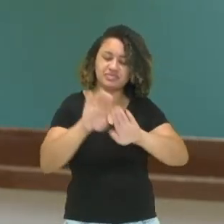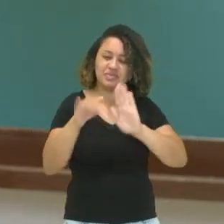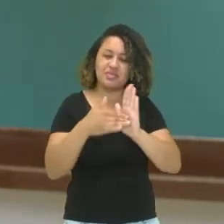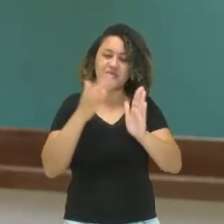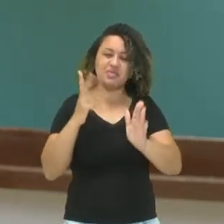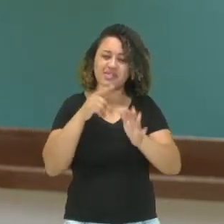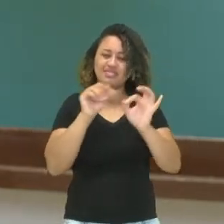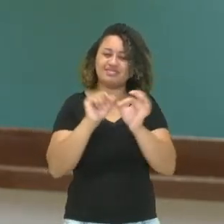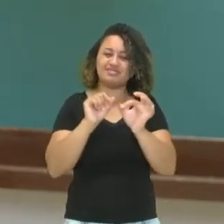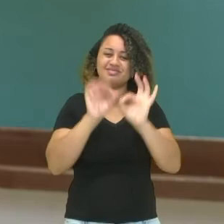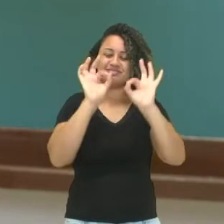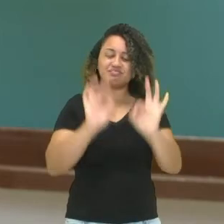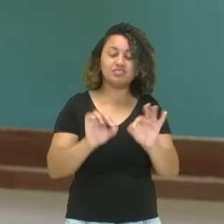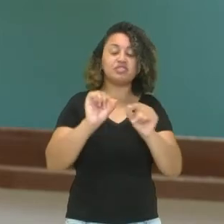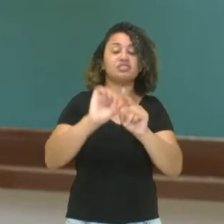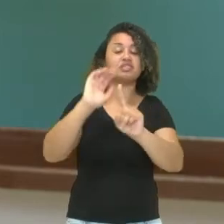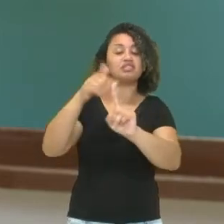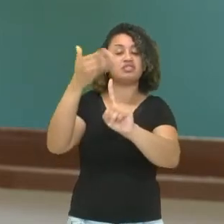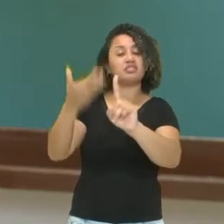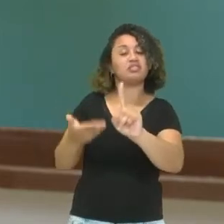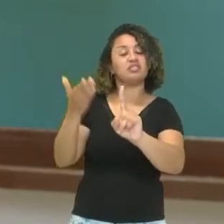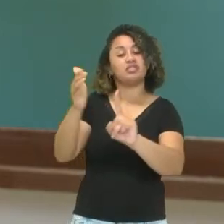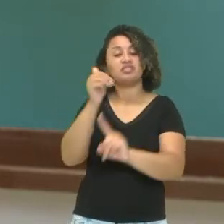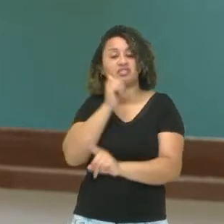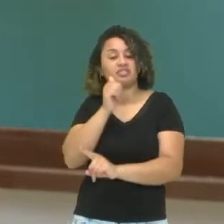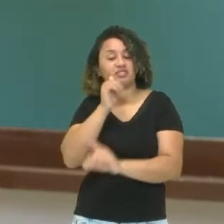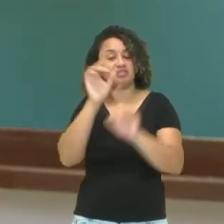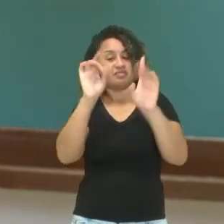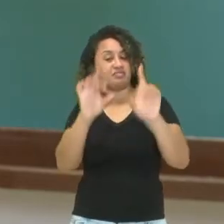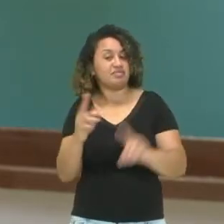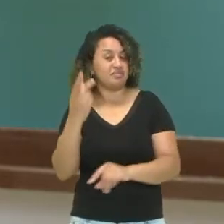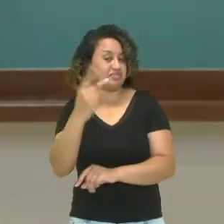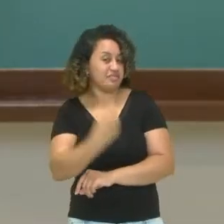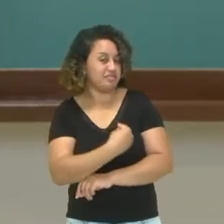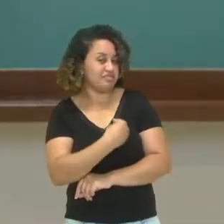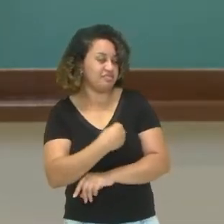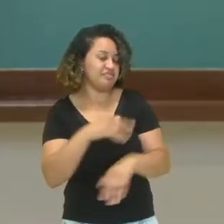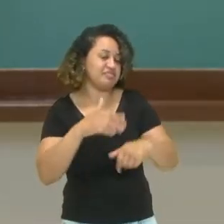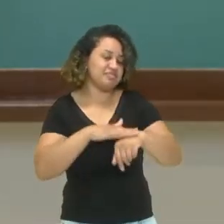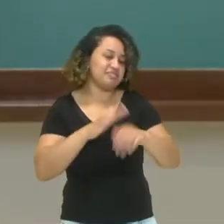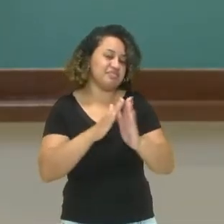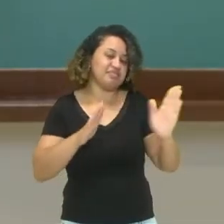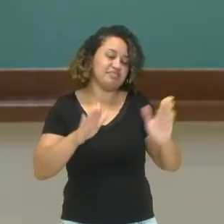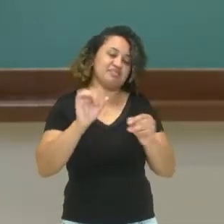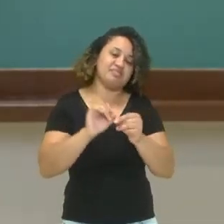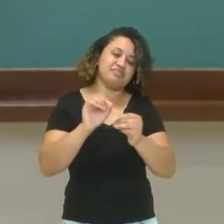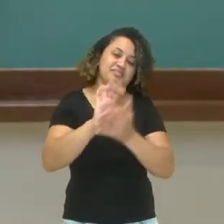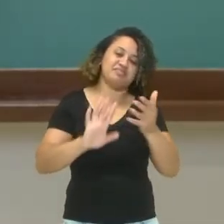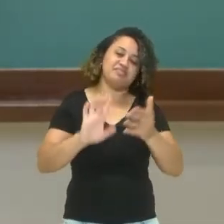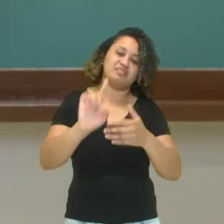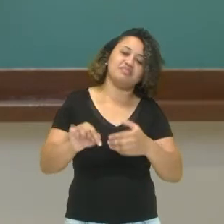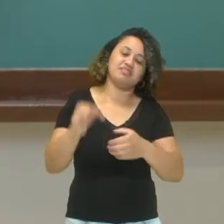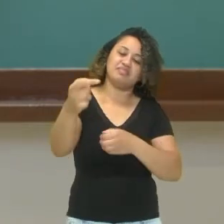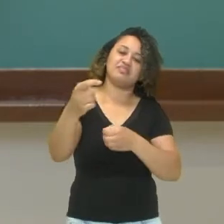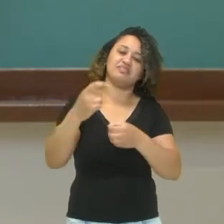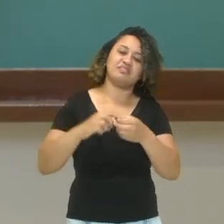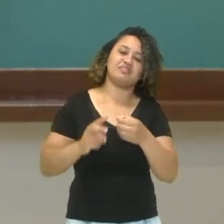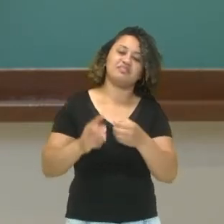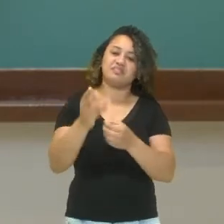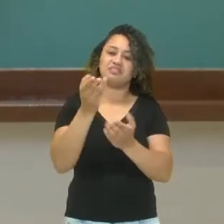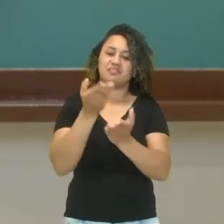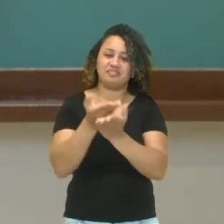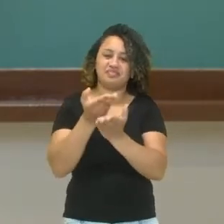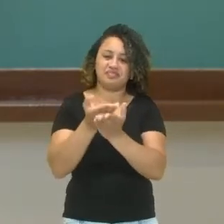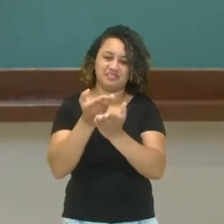e fazer uma homenagem para essa mulher especial da sua vida. Então, tempo para vocês fazerem atividade e logo voltamos com